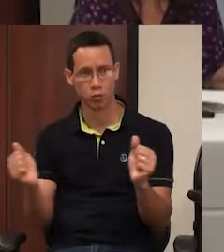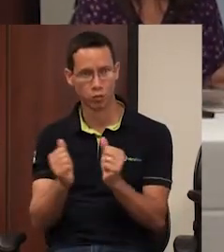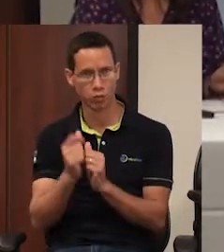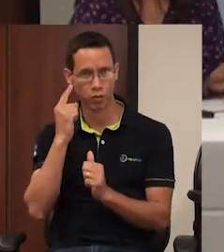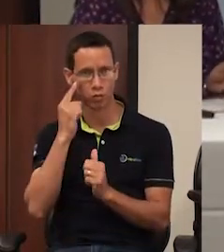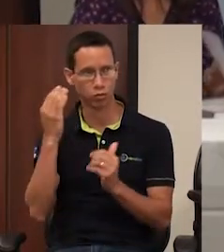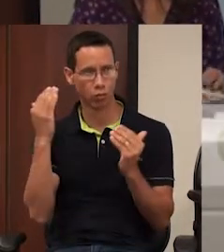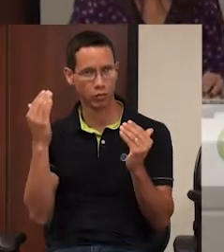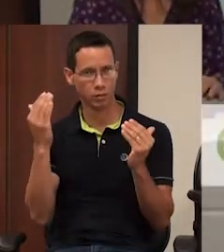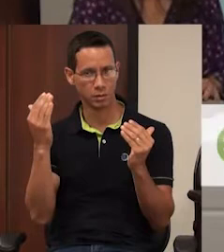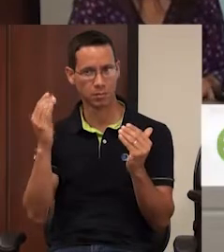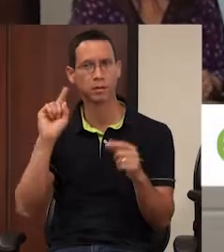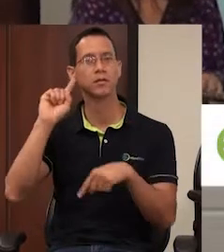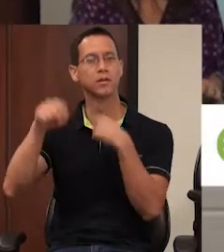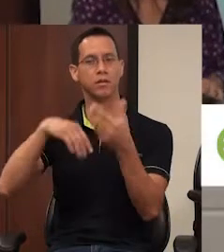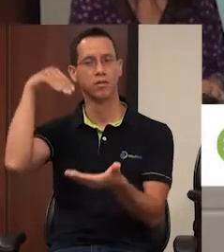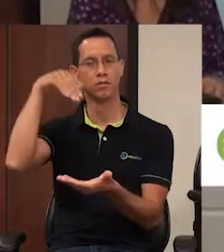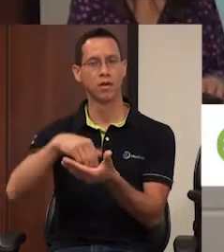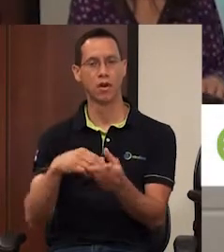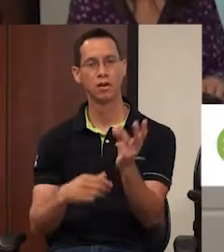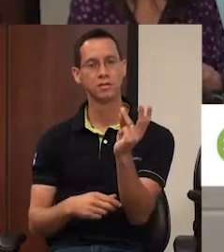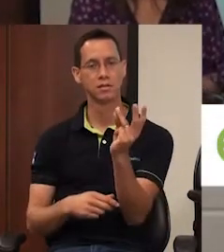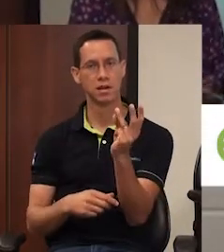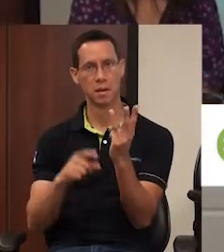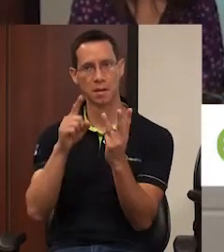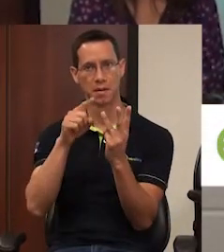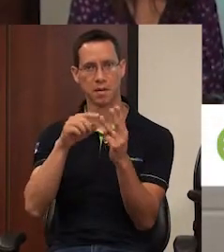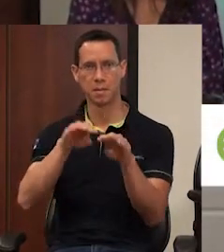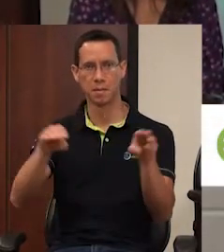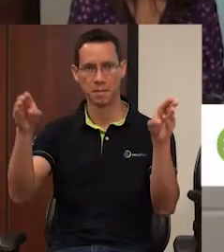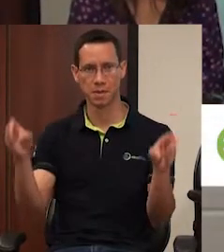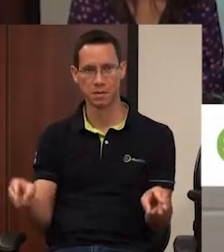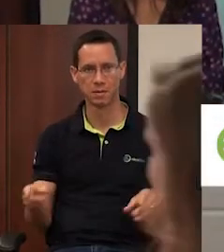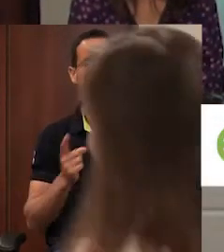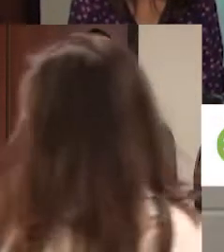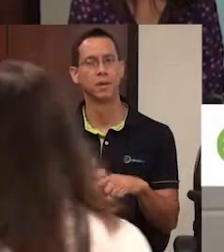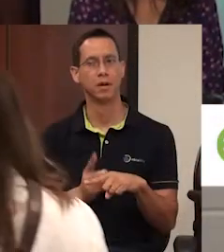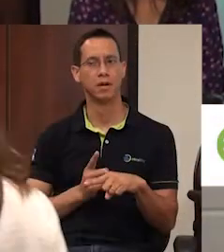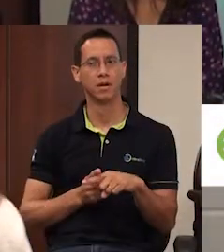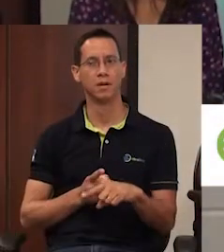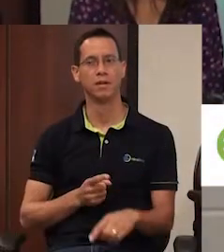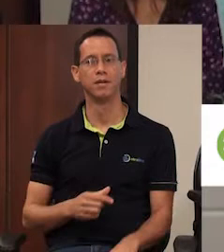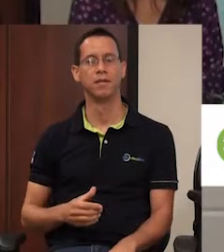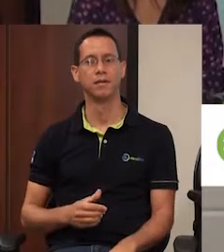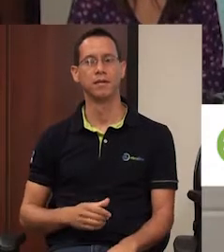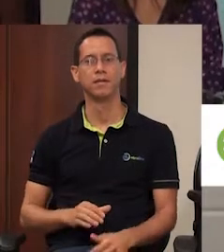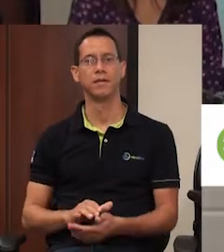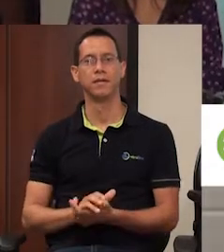já no final da terceira mesa, porque acho que vai ser